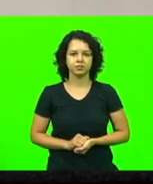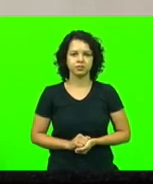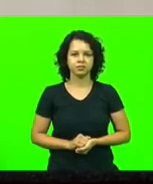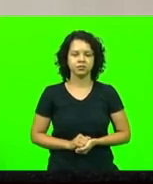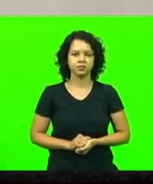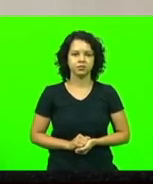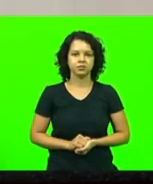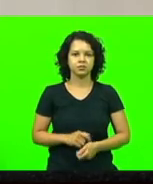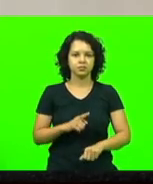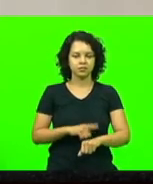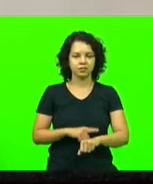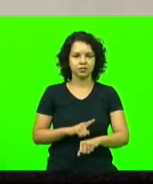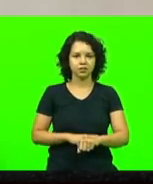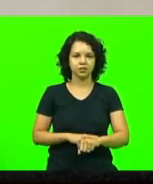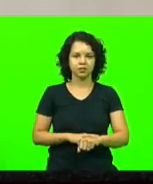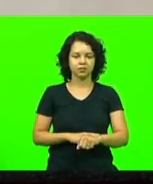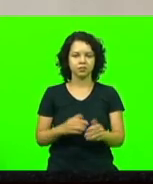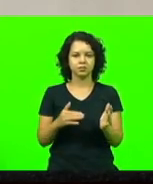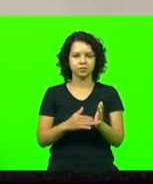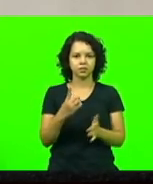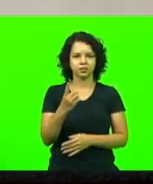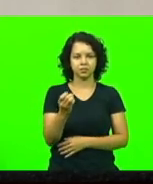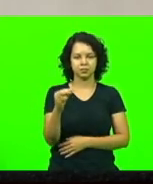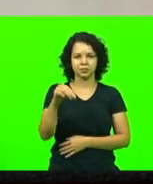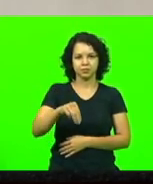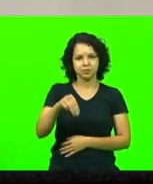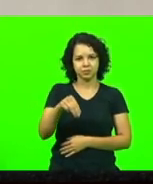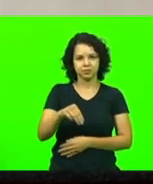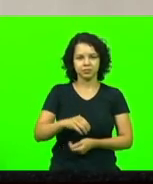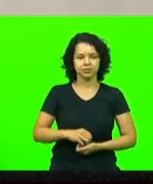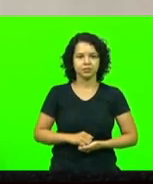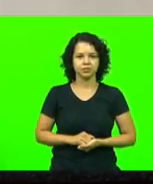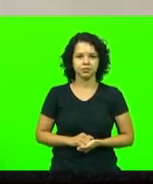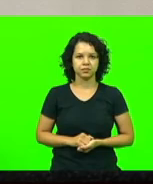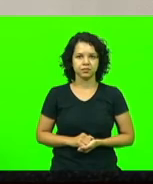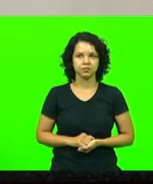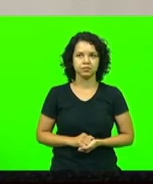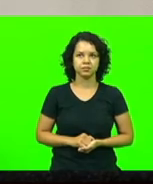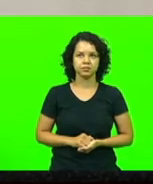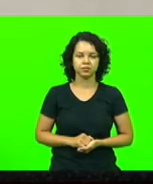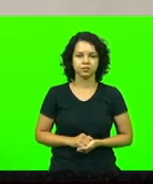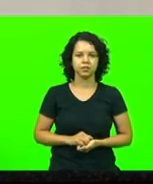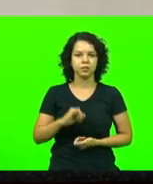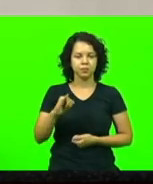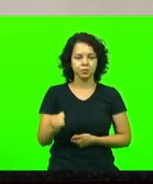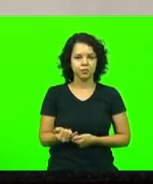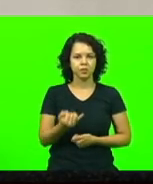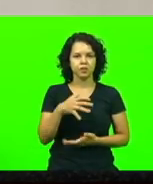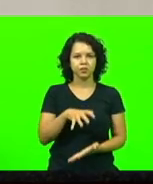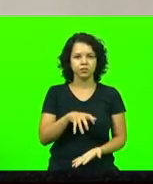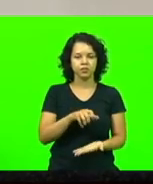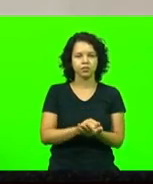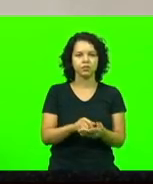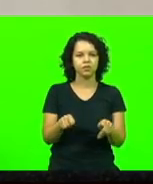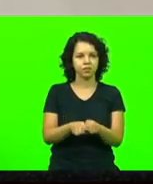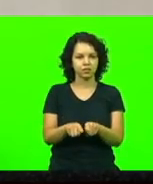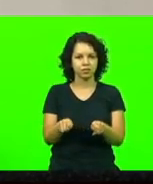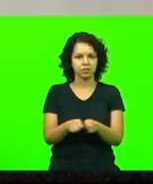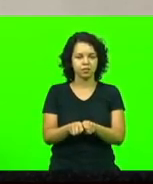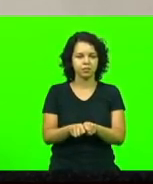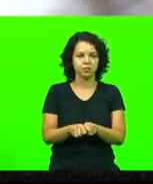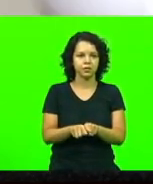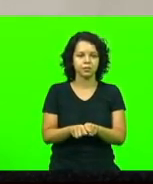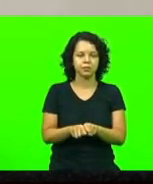tenho tempo de 10 minutos. Queria aproveitar para registrar também